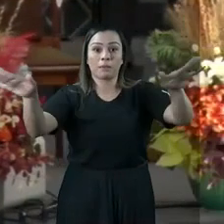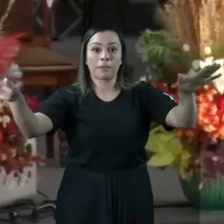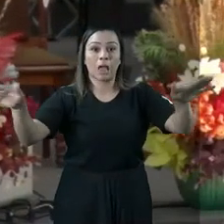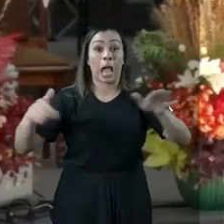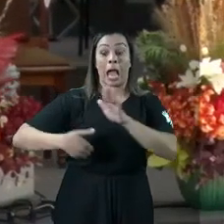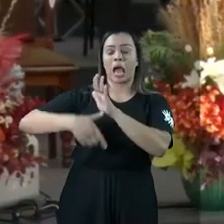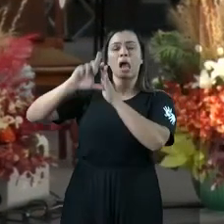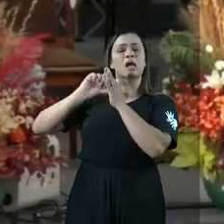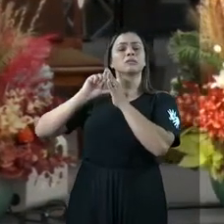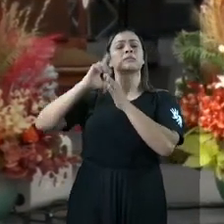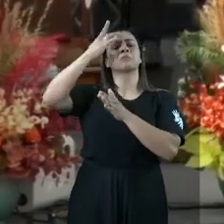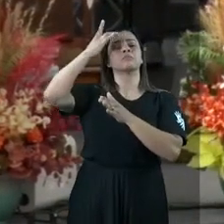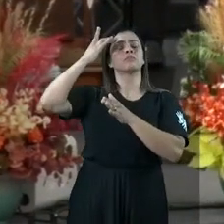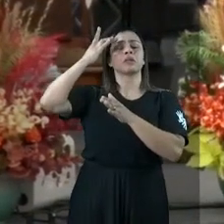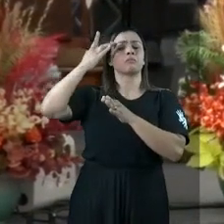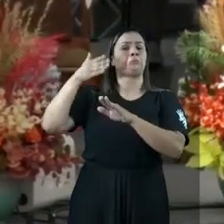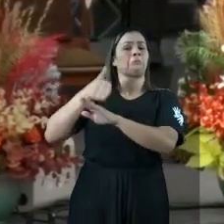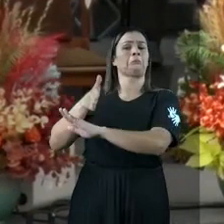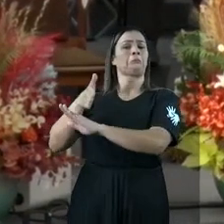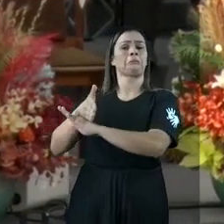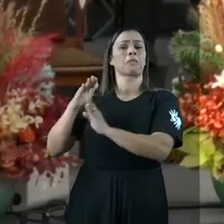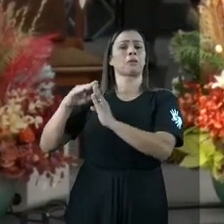para a igreja. No tempo antes da